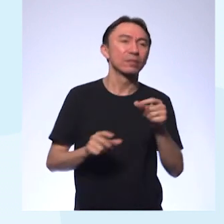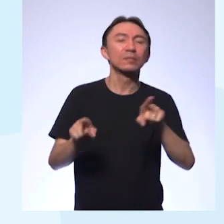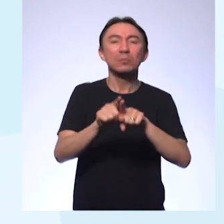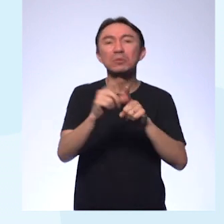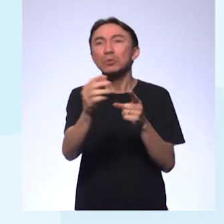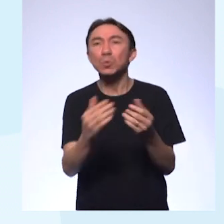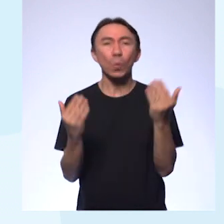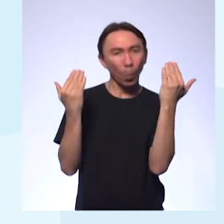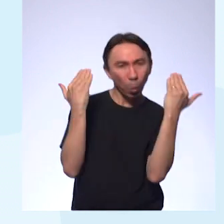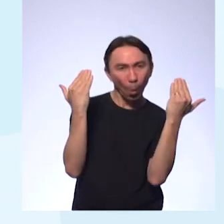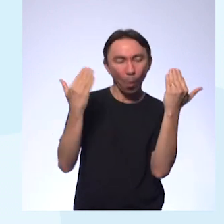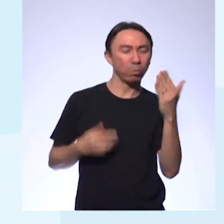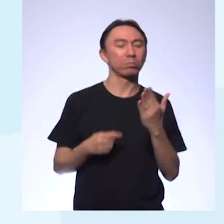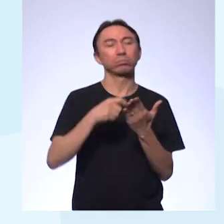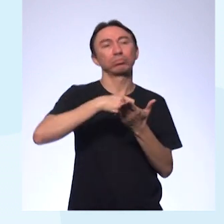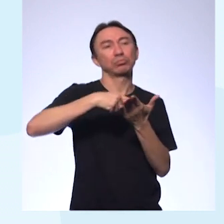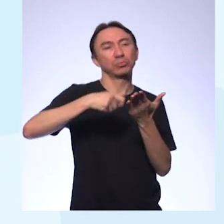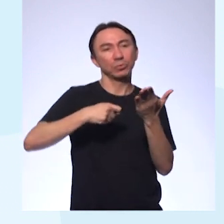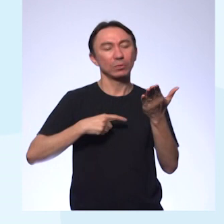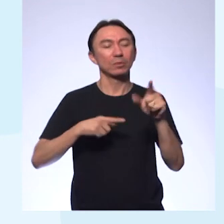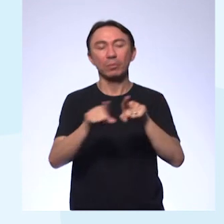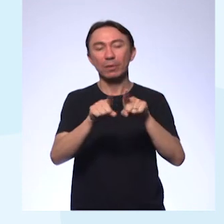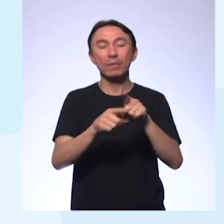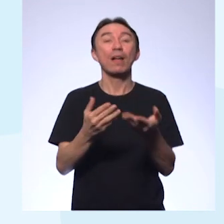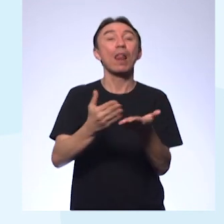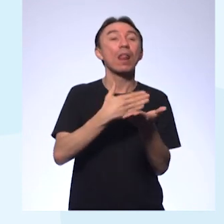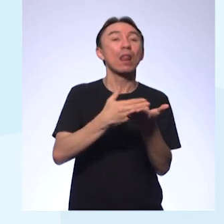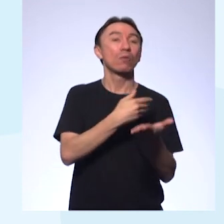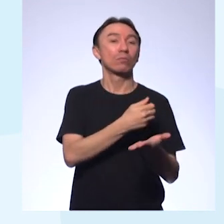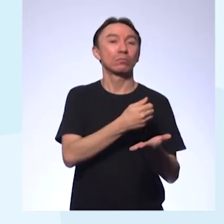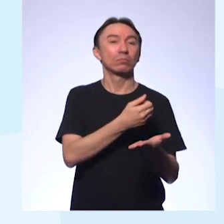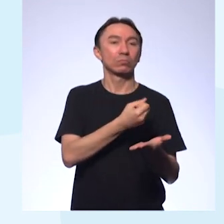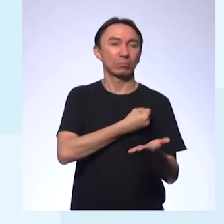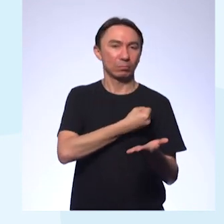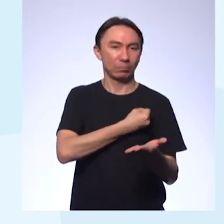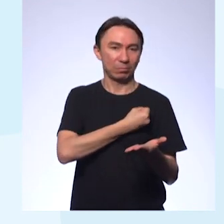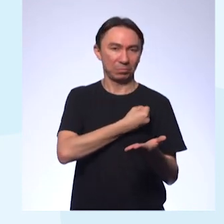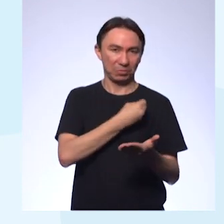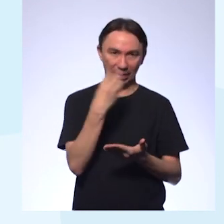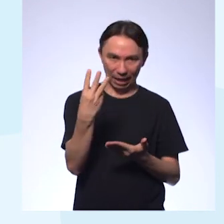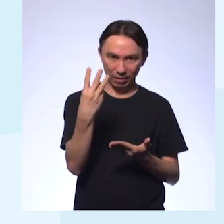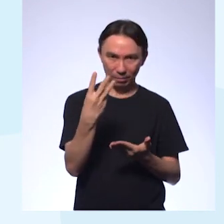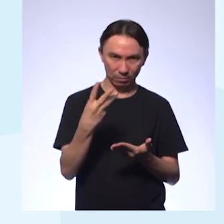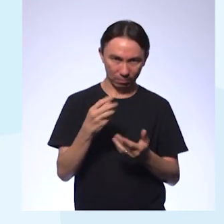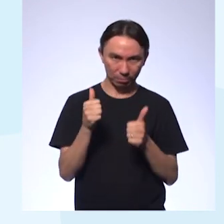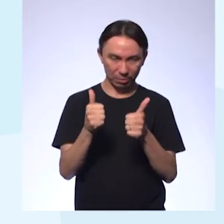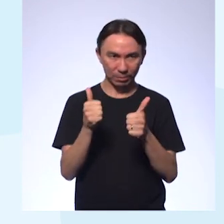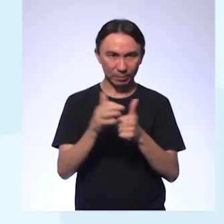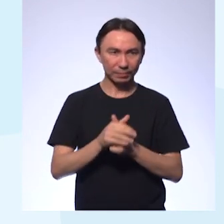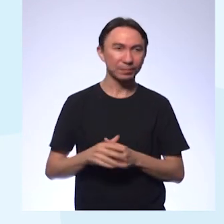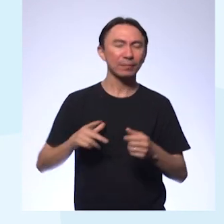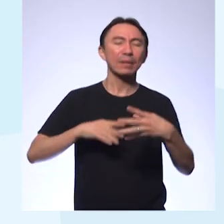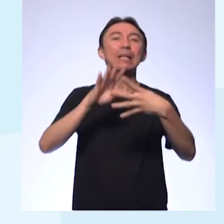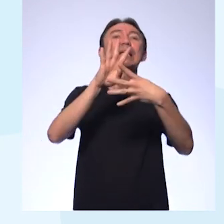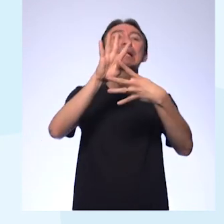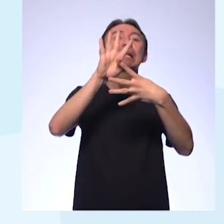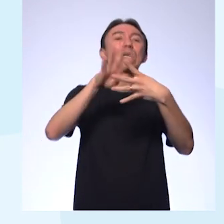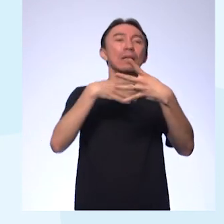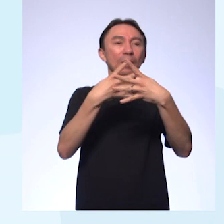tem em mãos o caderno do aluno, volume 3. Né? Retomando um pouquinho a nossa tabela de nomenclatura, né,